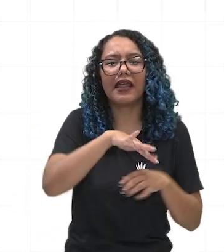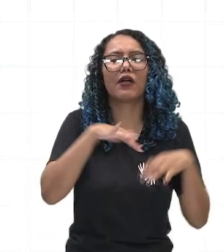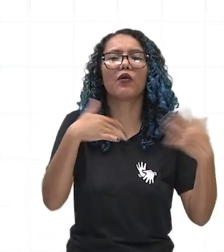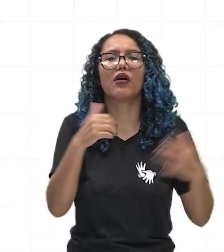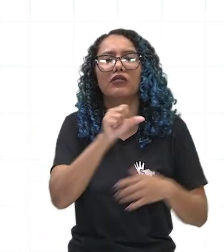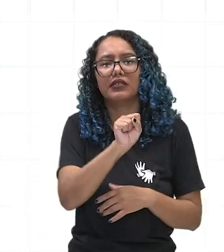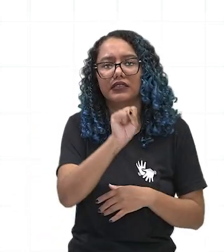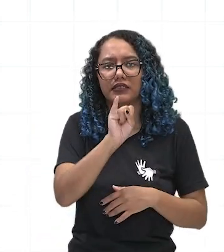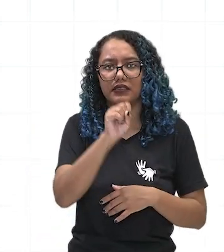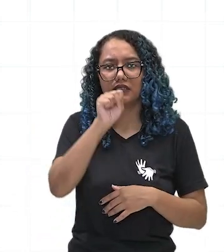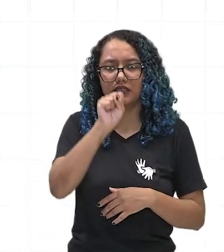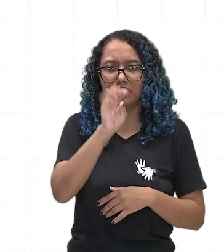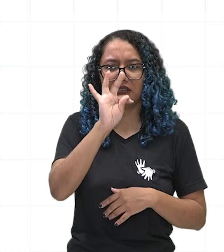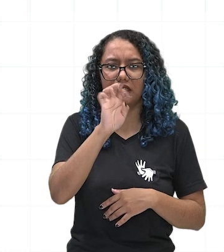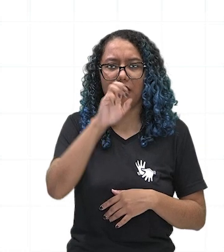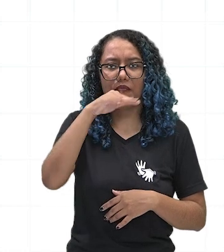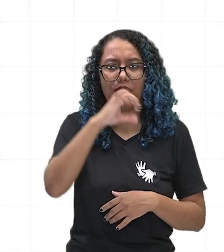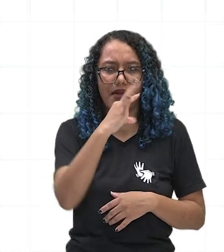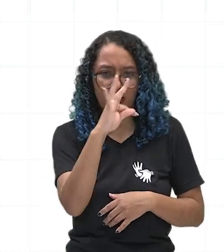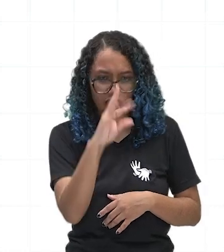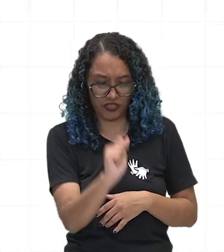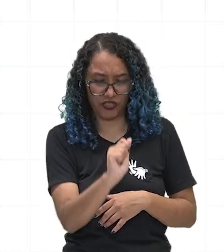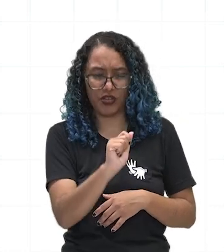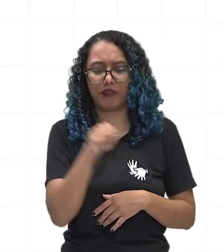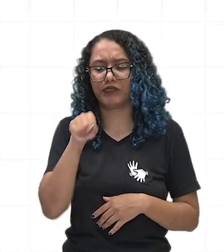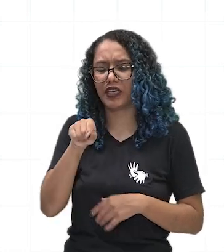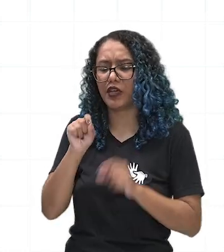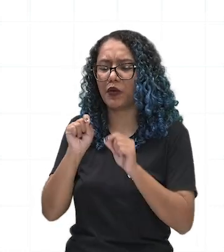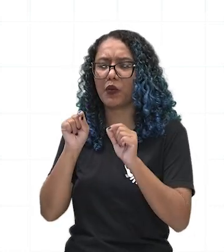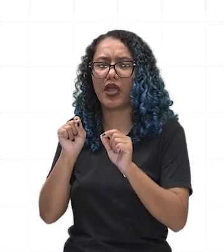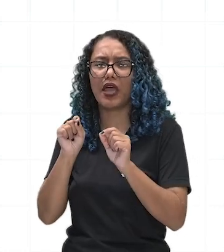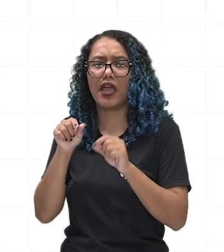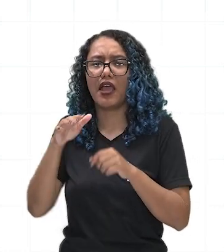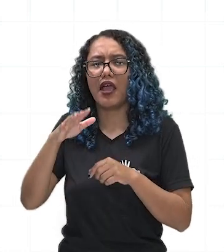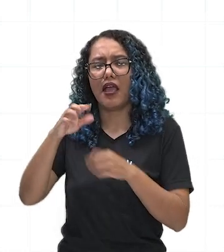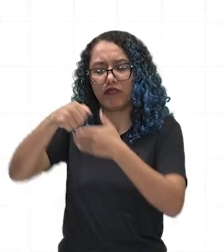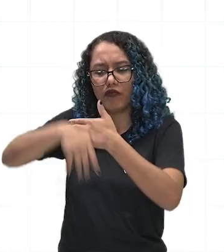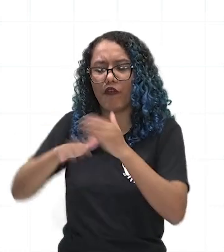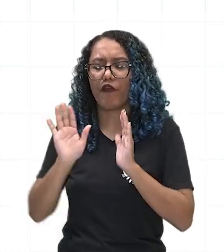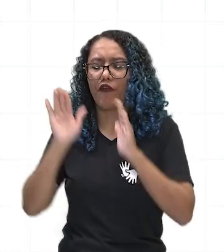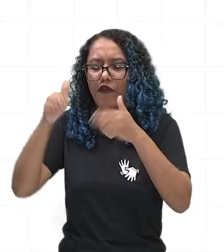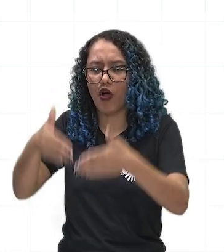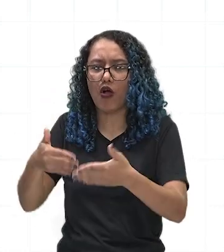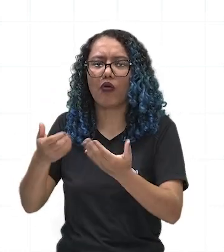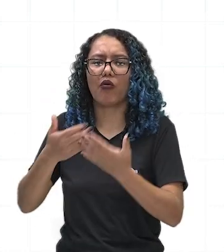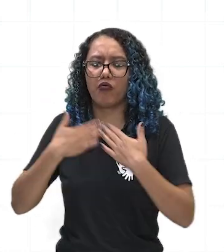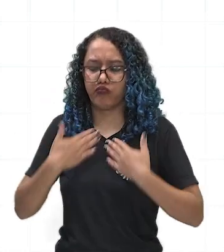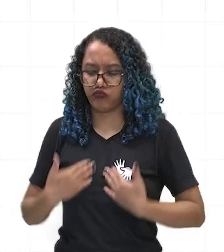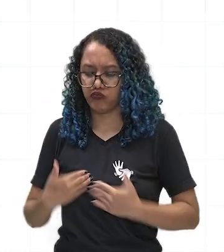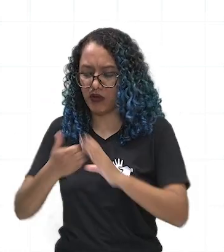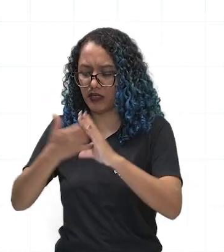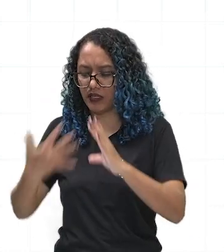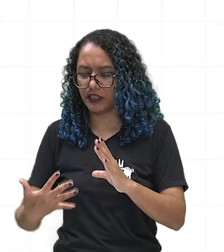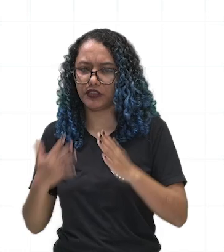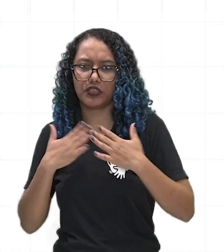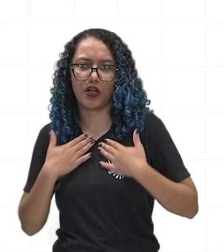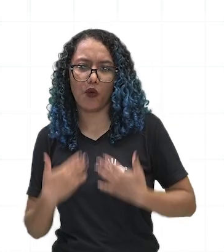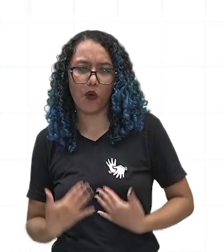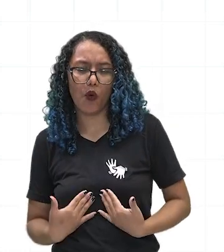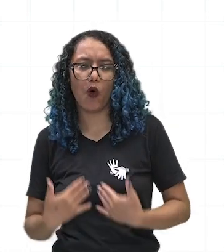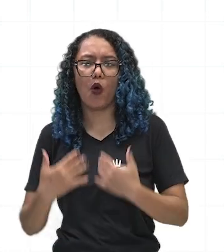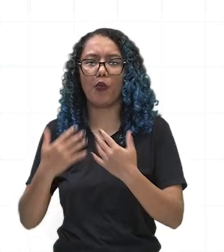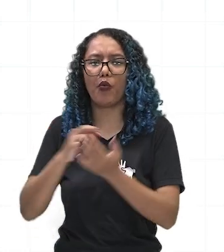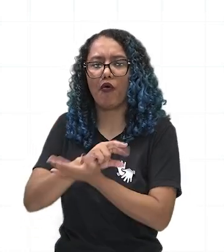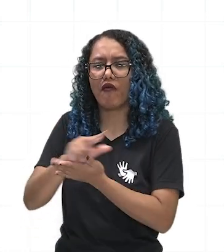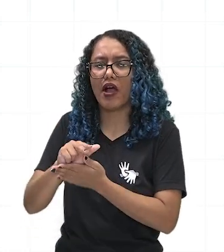Enquanto a taxonomia ela vai cuidar ali de características físicas, morfológicas, fisiológicas, a sistemática